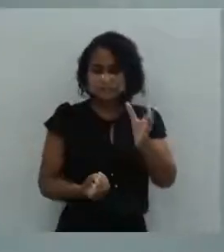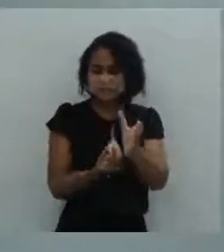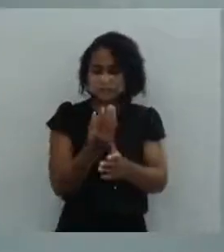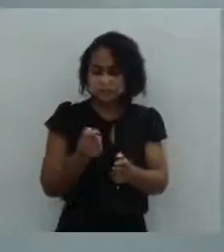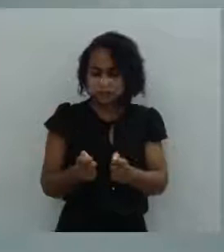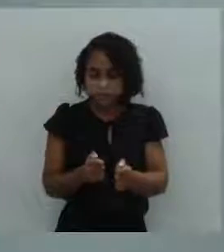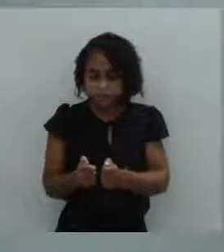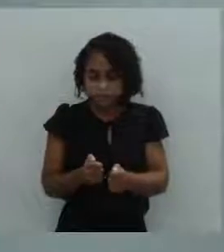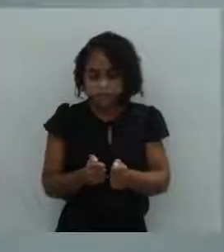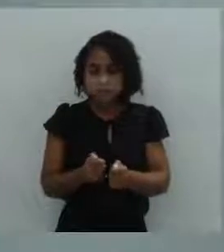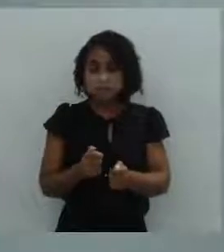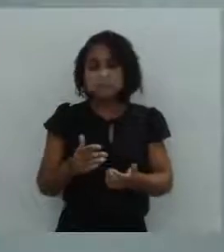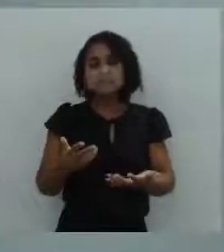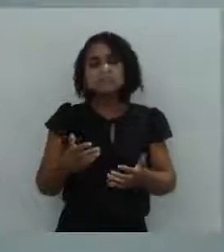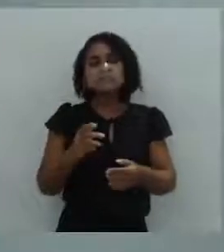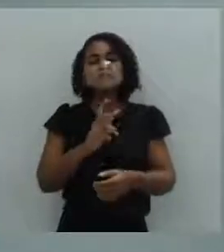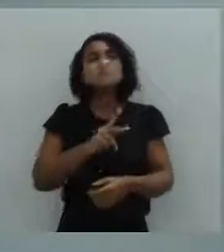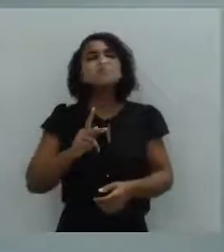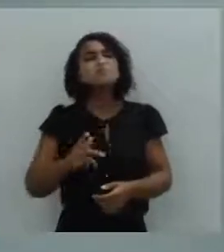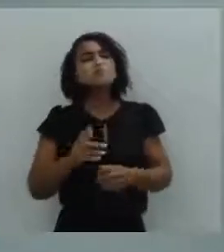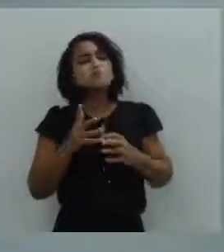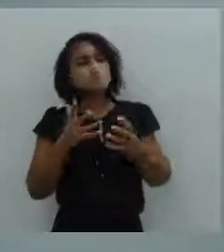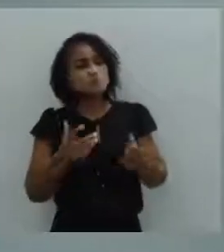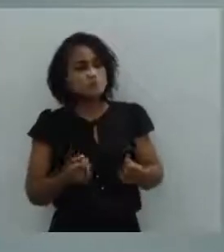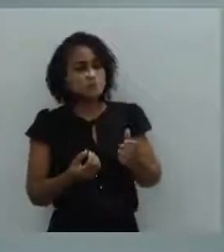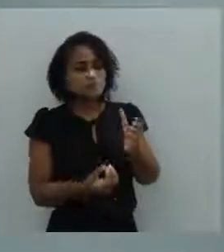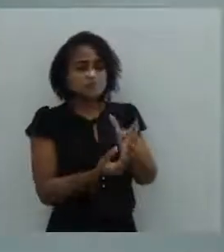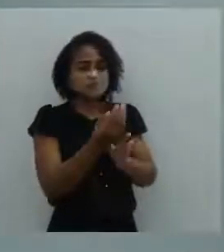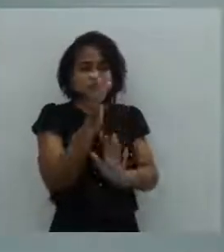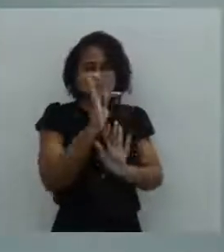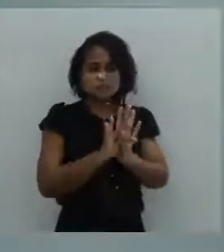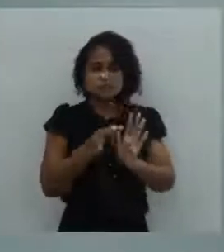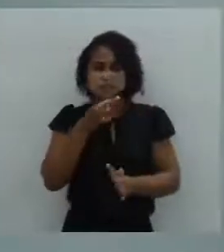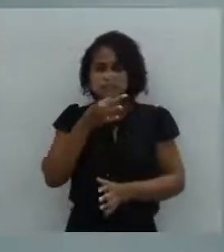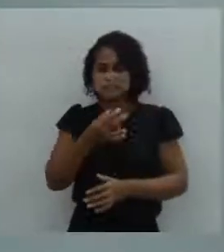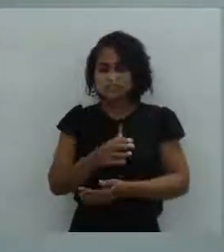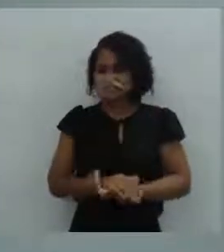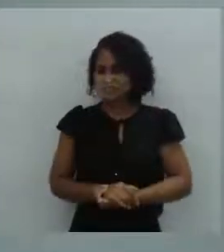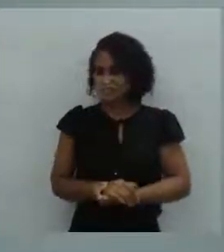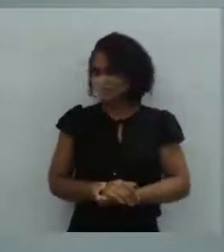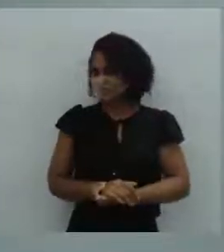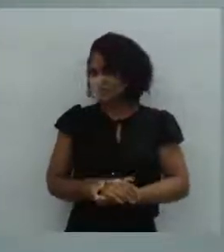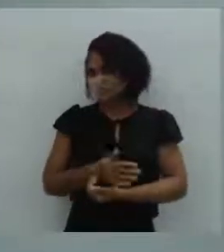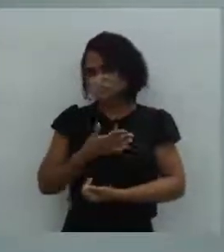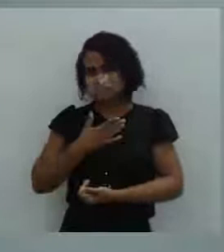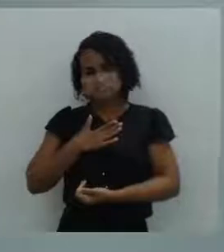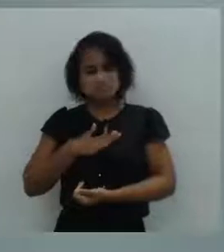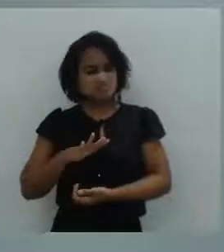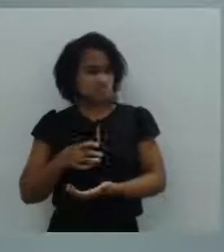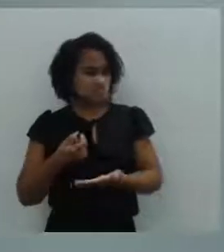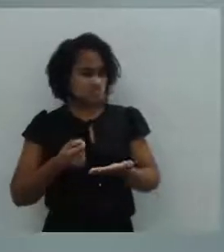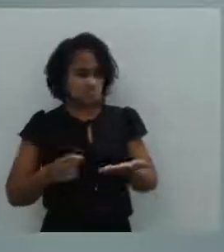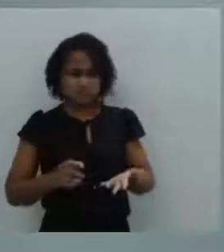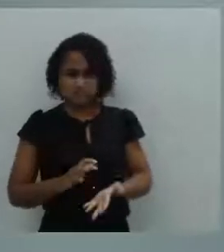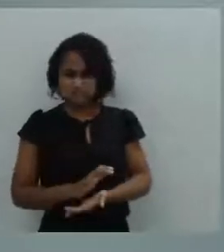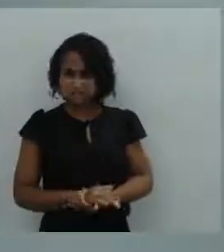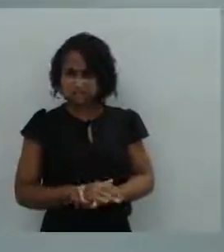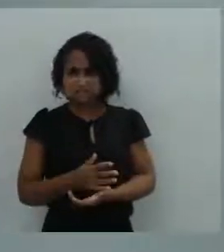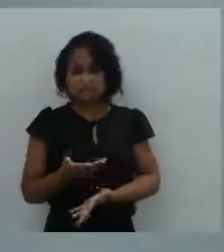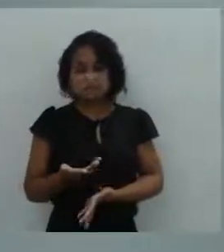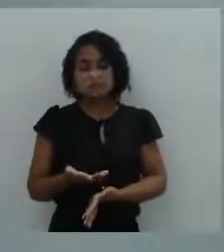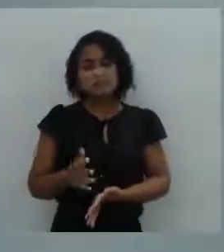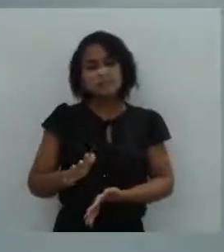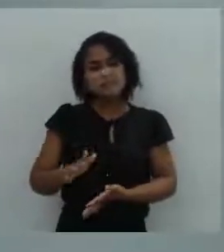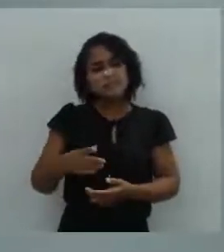vezes o professor em sala de aula pede, né? Vamos produzir um texto argumentativo. Aí você diz logo, eu não sei escrever. Aí o professor